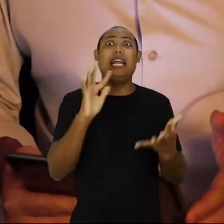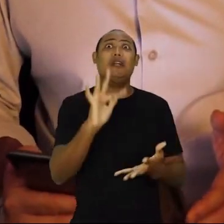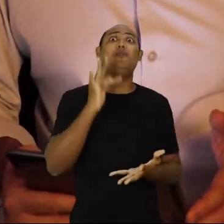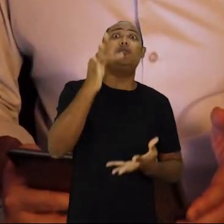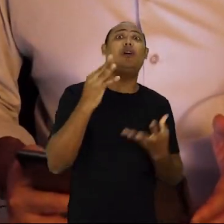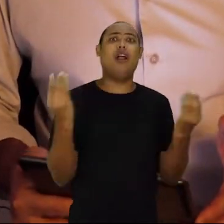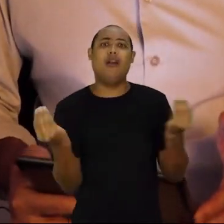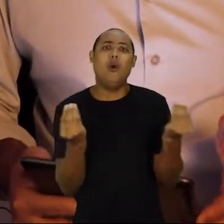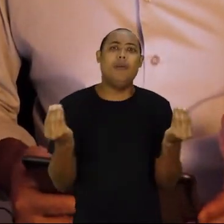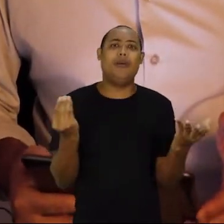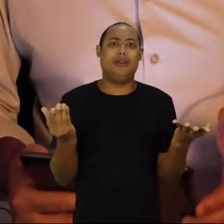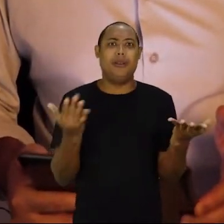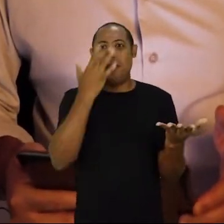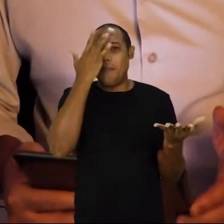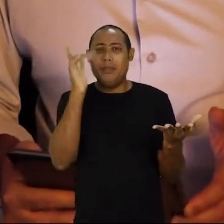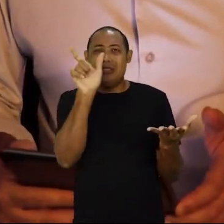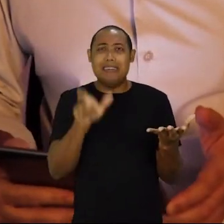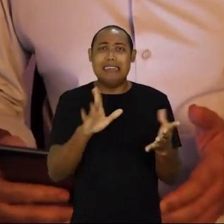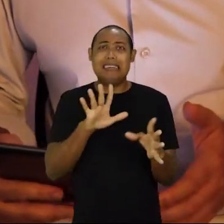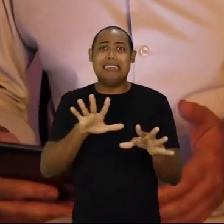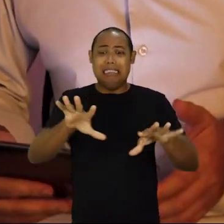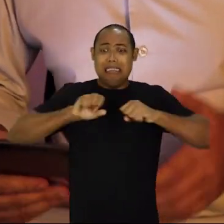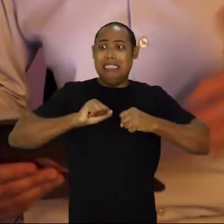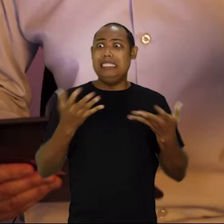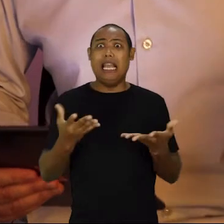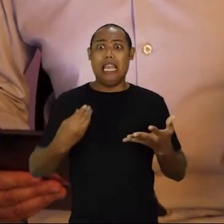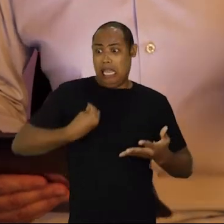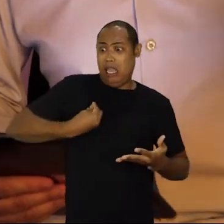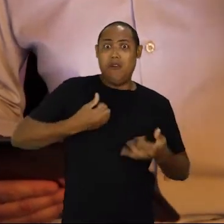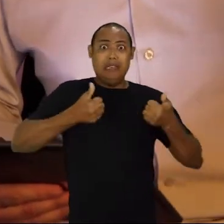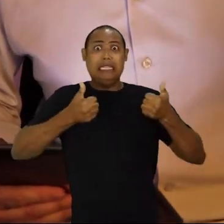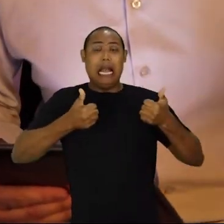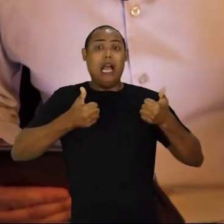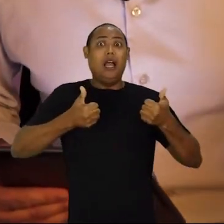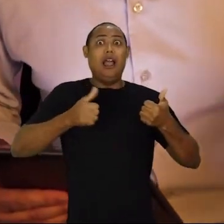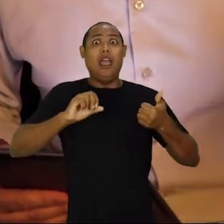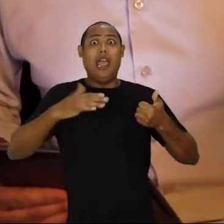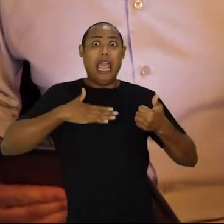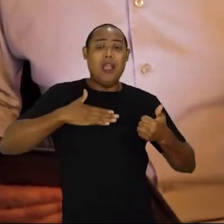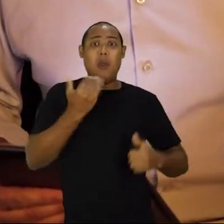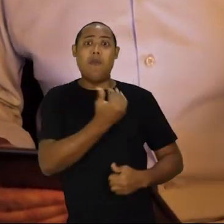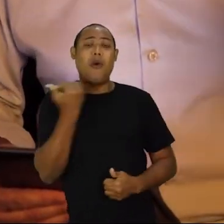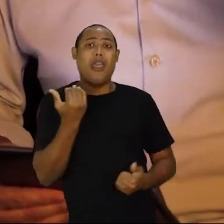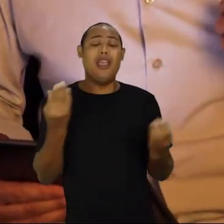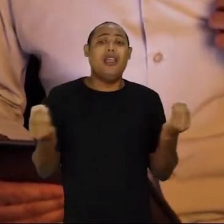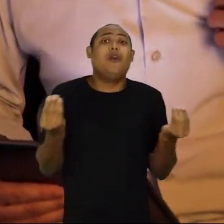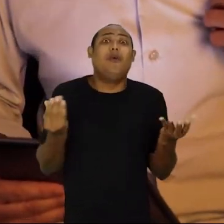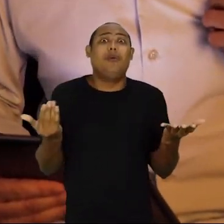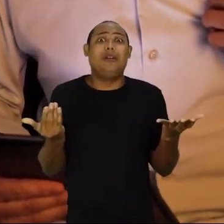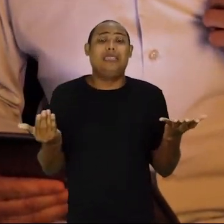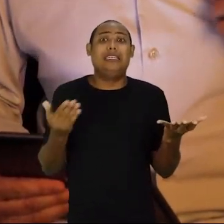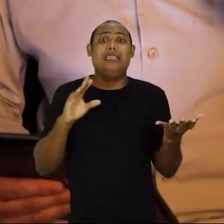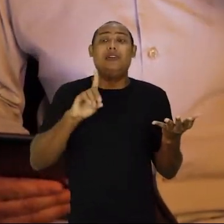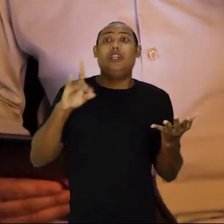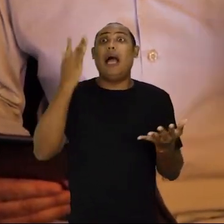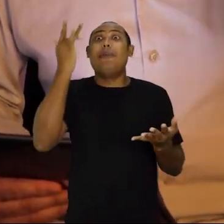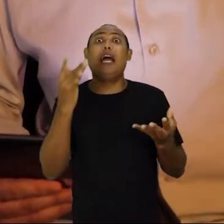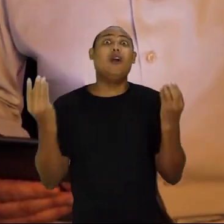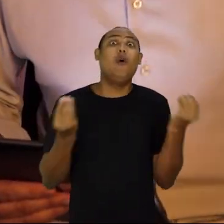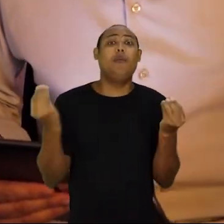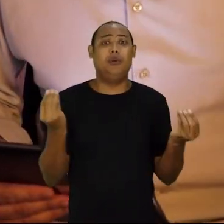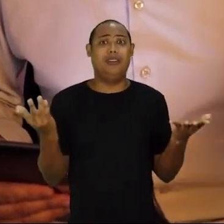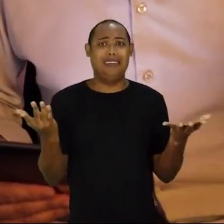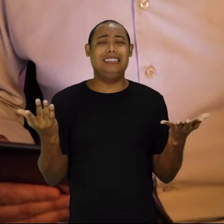comunidade contaminadas pela Covid, a incerteza, para aqueles e para aquelas que foram contaminados e